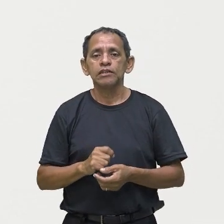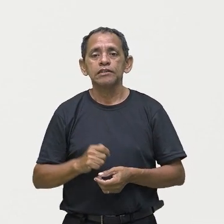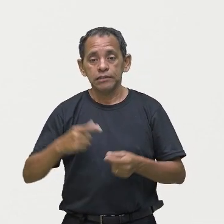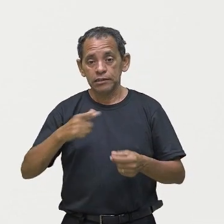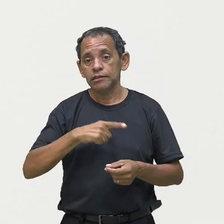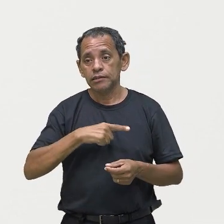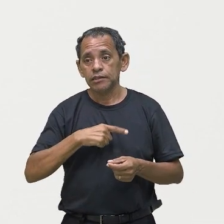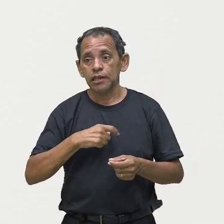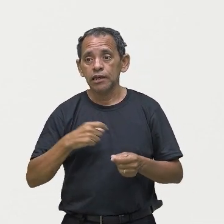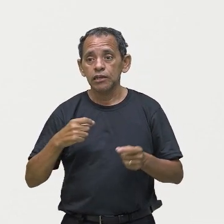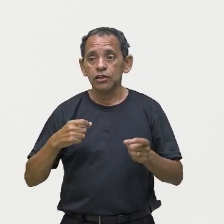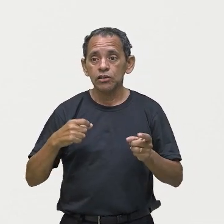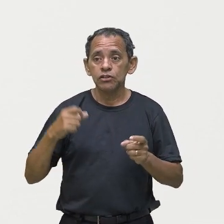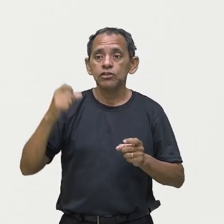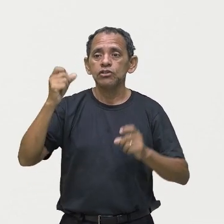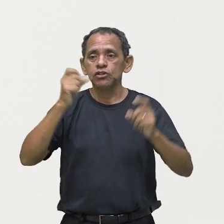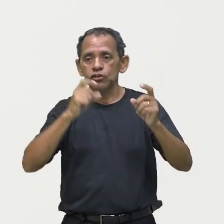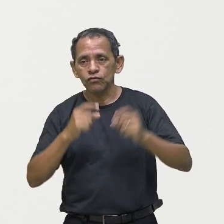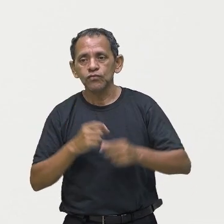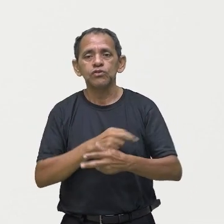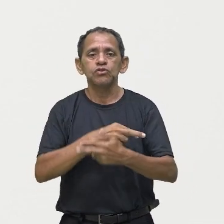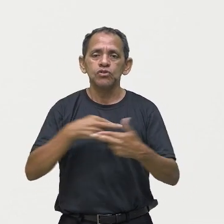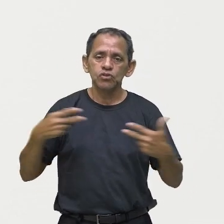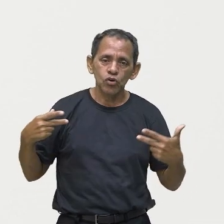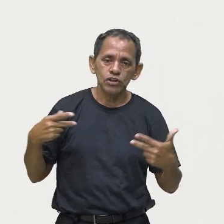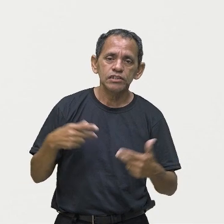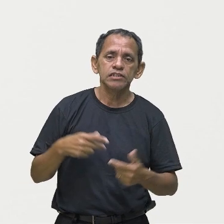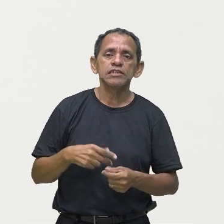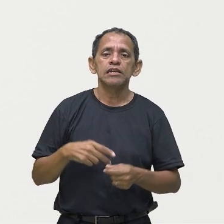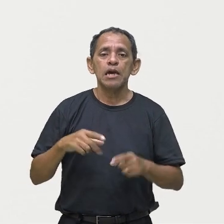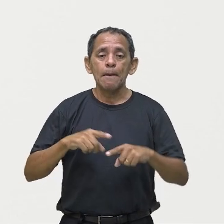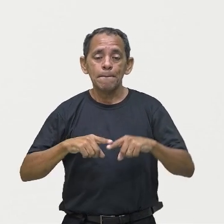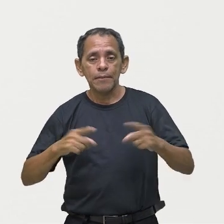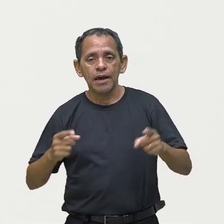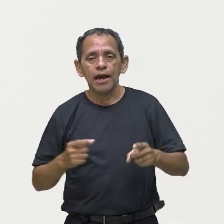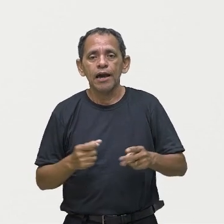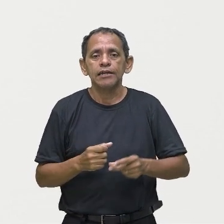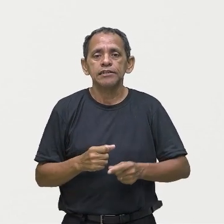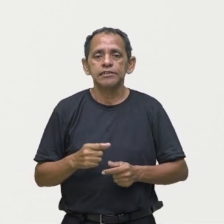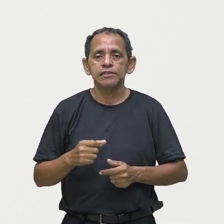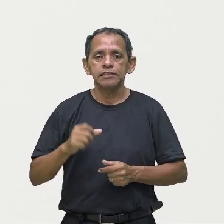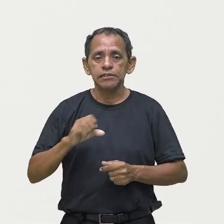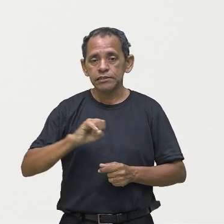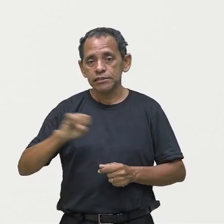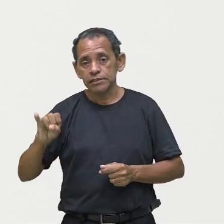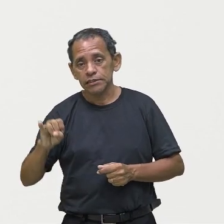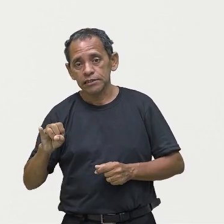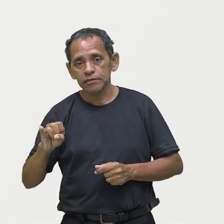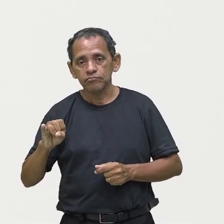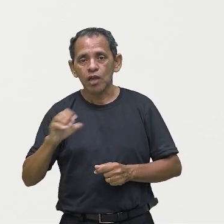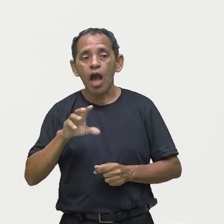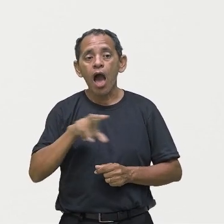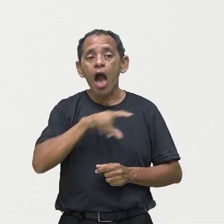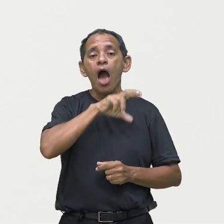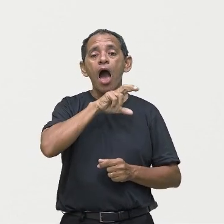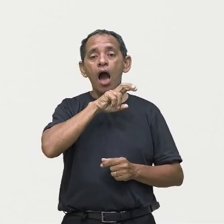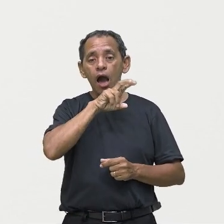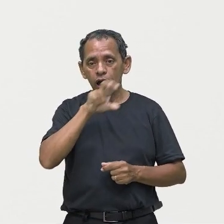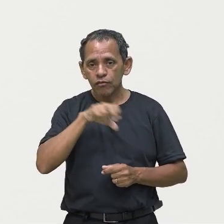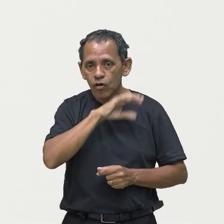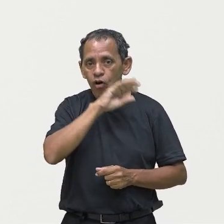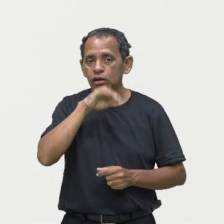no movimento com a cabeça, as entonações, o modo como você fala,